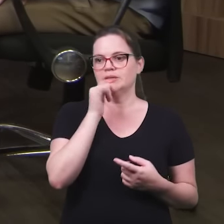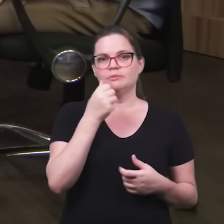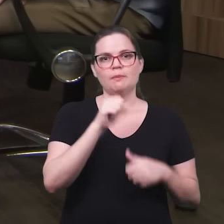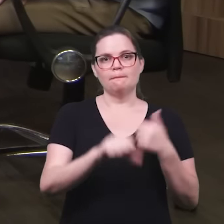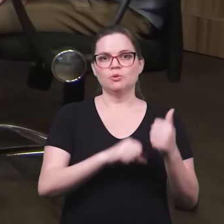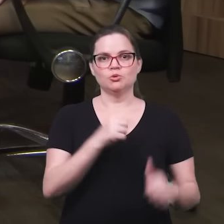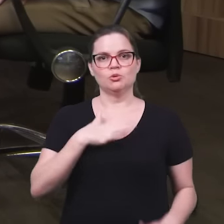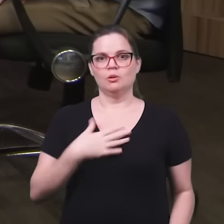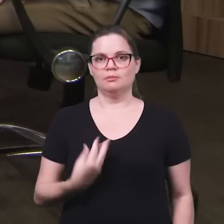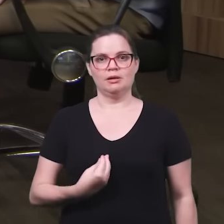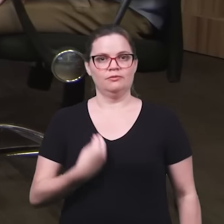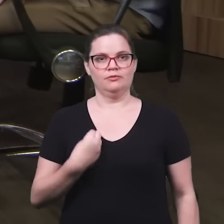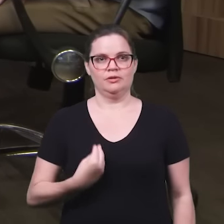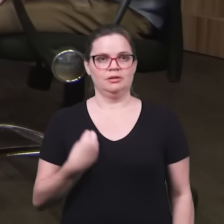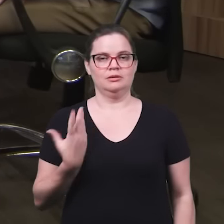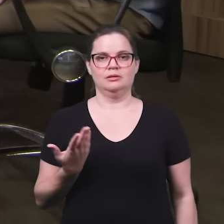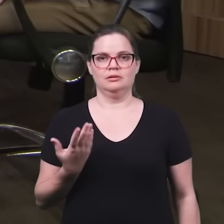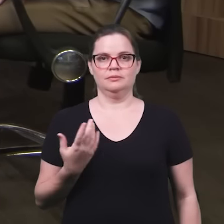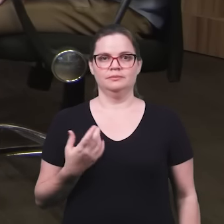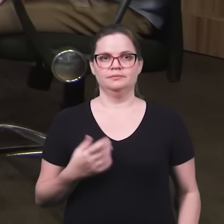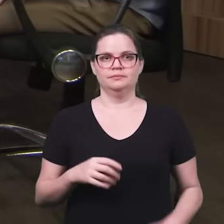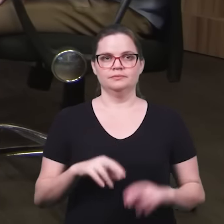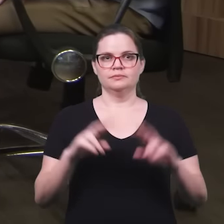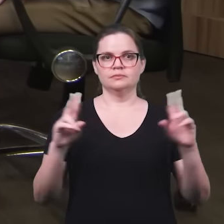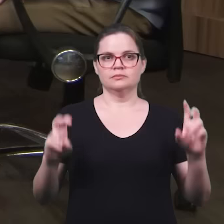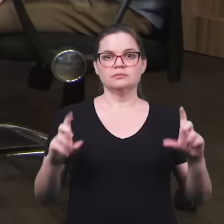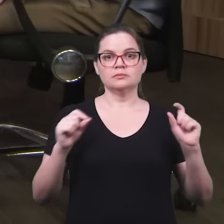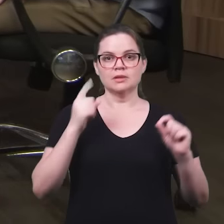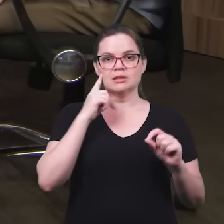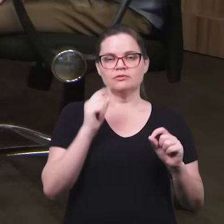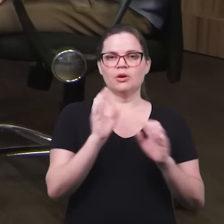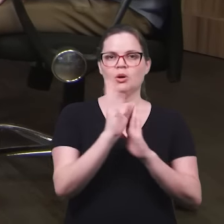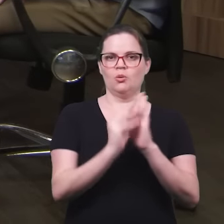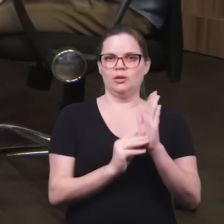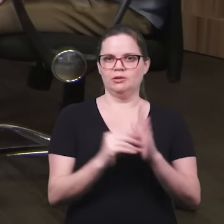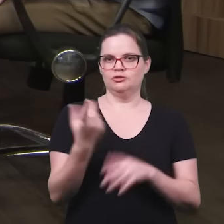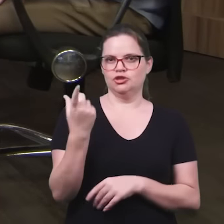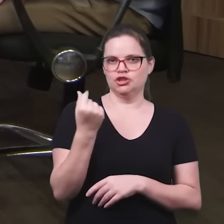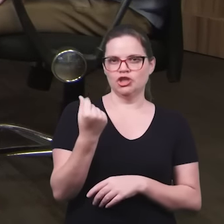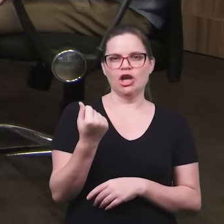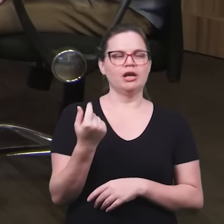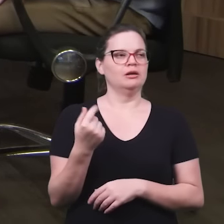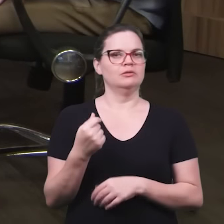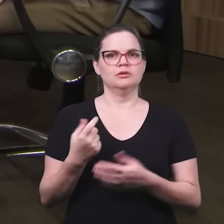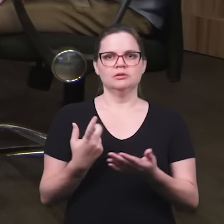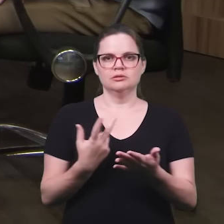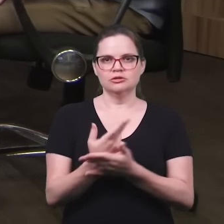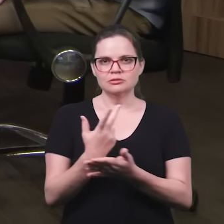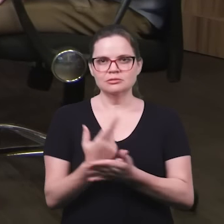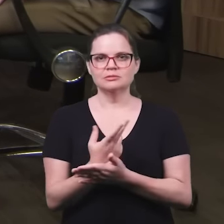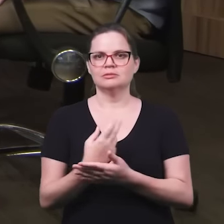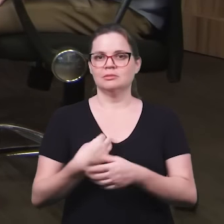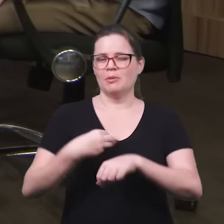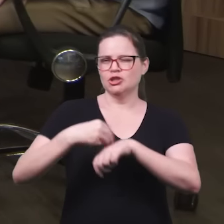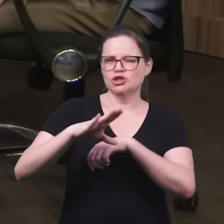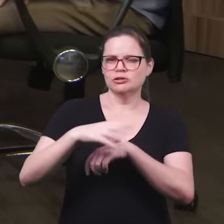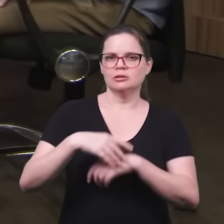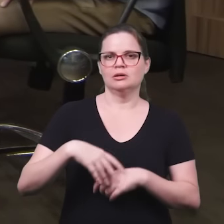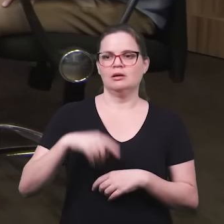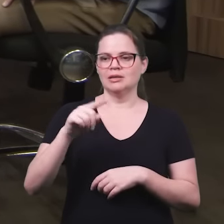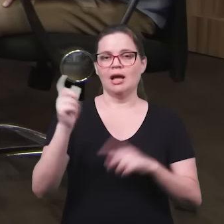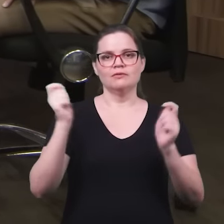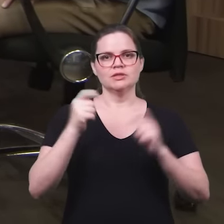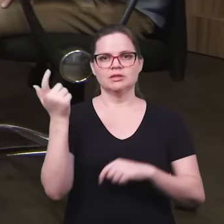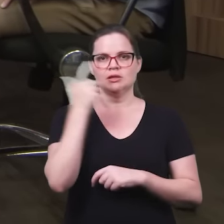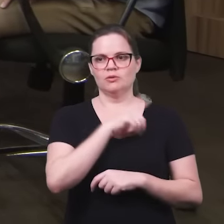vida dela. No conteúdo de finanças e investimentos, a gente consegue muito isso. Às vezes, uma dica que você dá faz a pessoa quitar